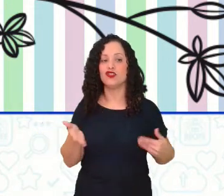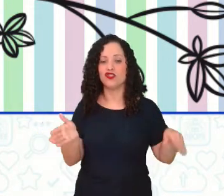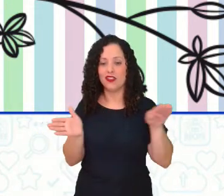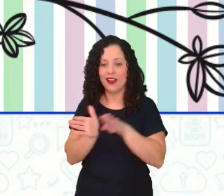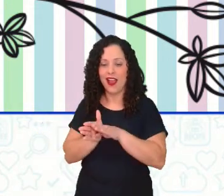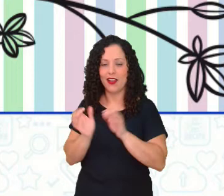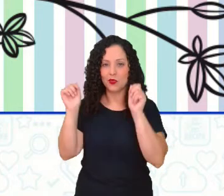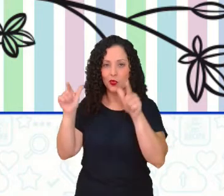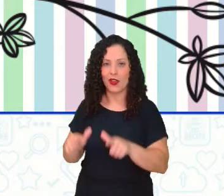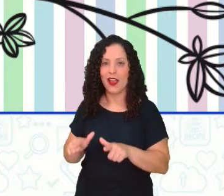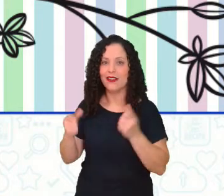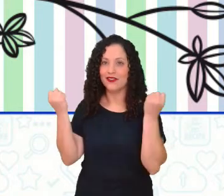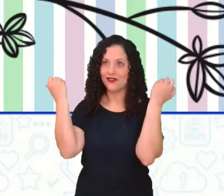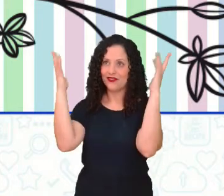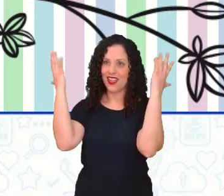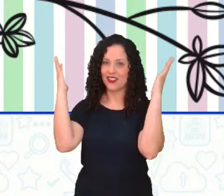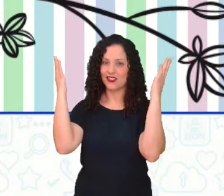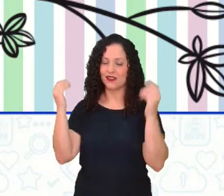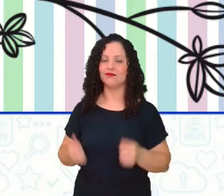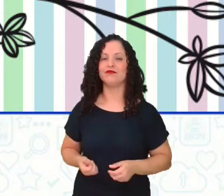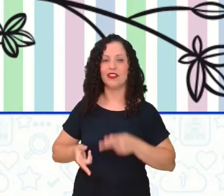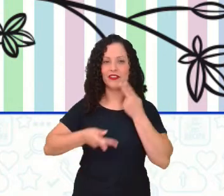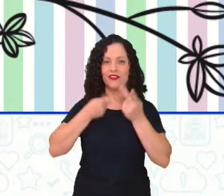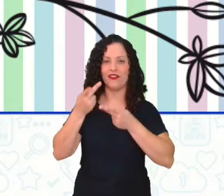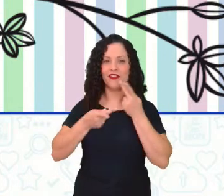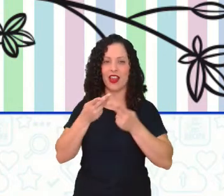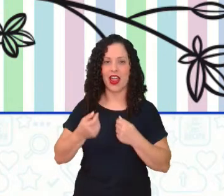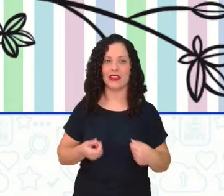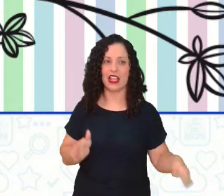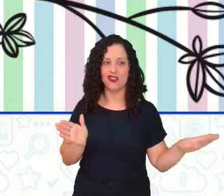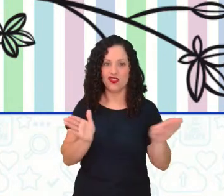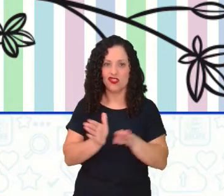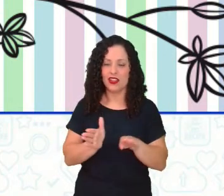festa, eu não posso dizer chegamos ao local da festa.